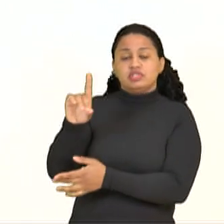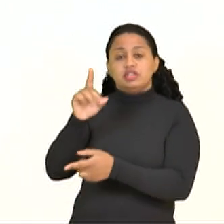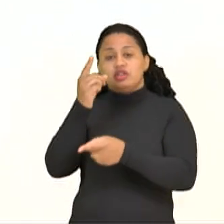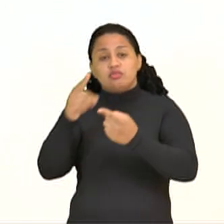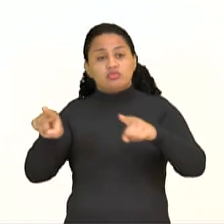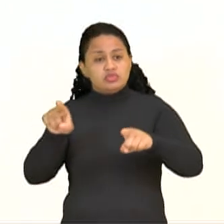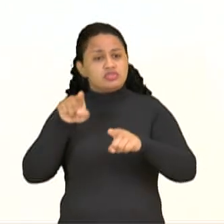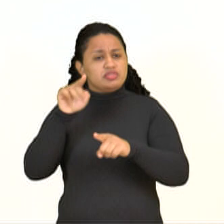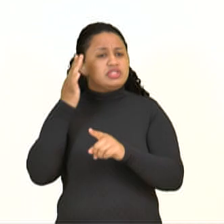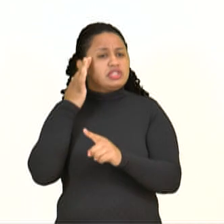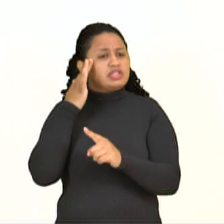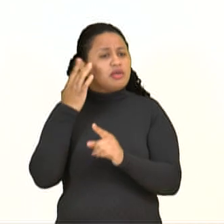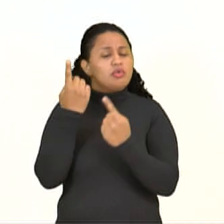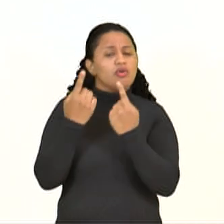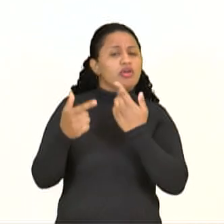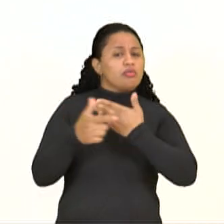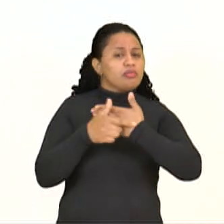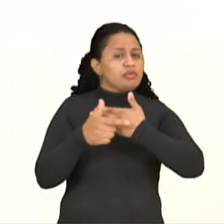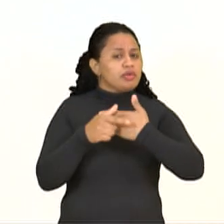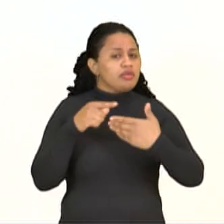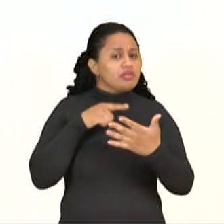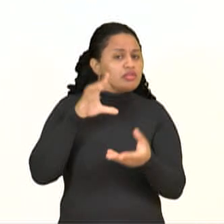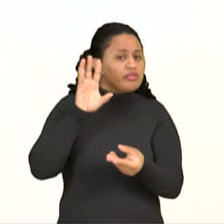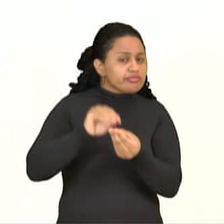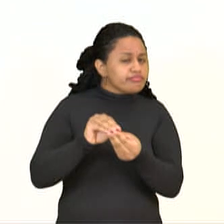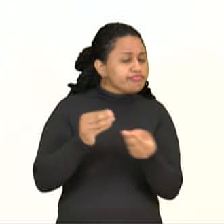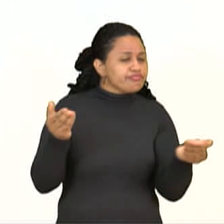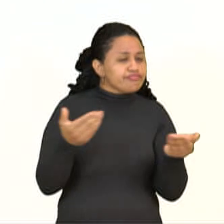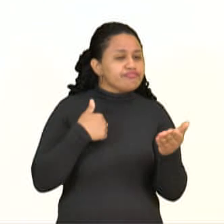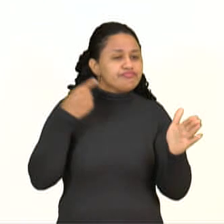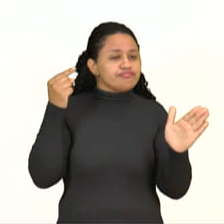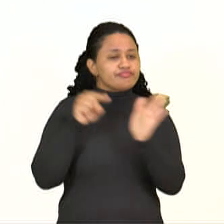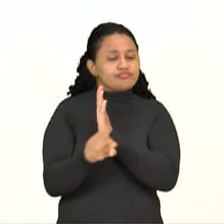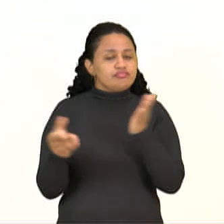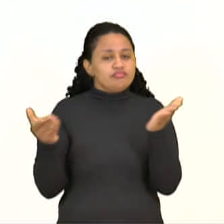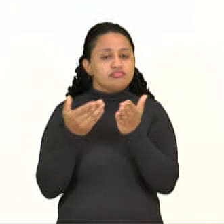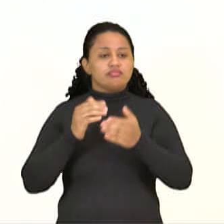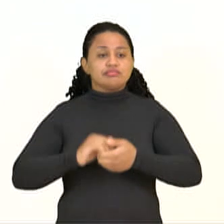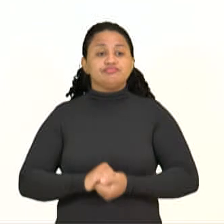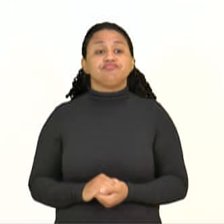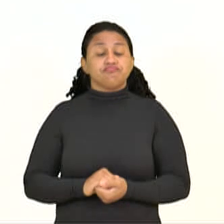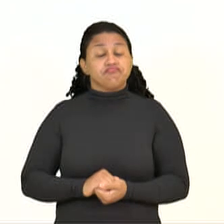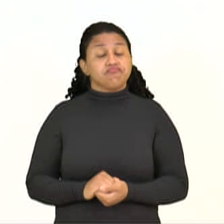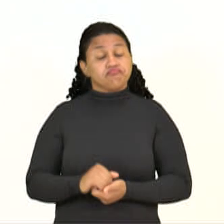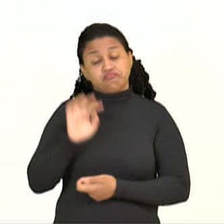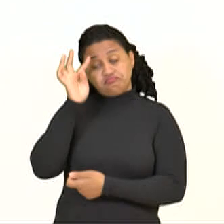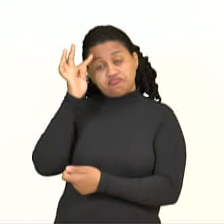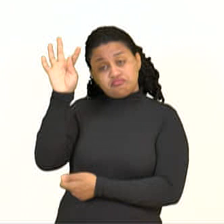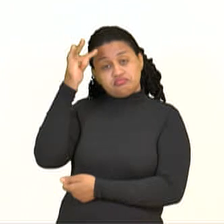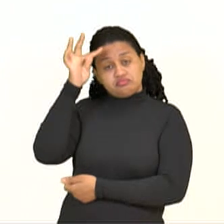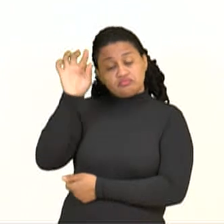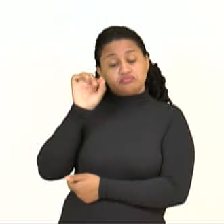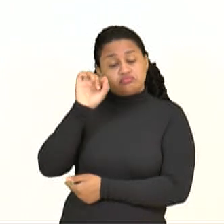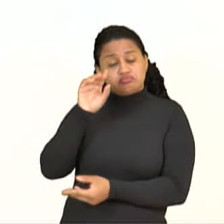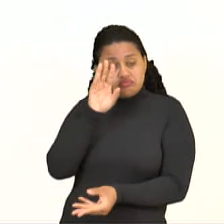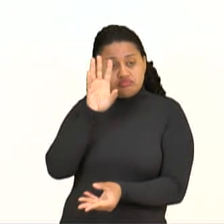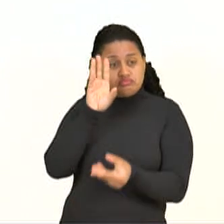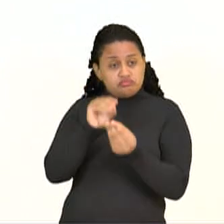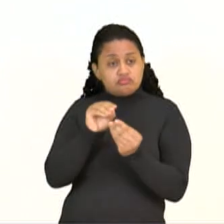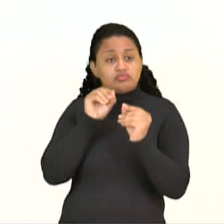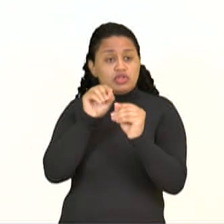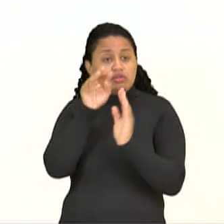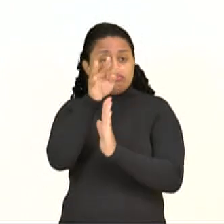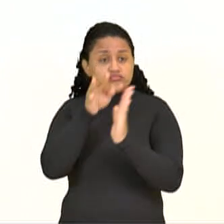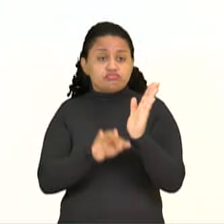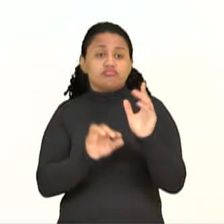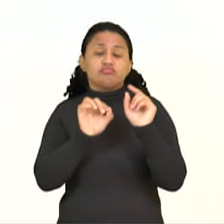uma resenha? É neste universo que vamos entrar hoje, né? Do ponto de vista teórico, né, a resenha